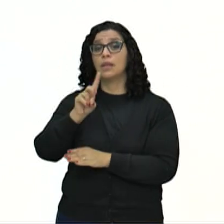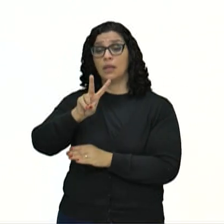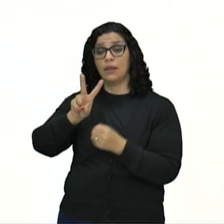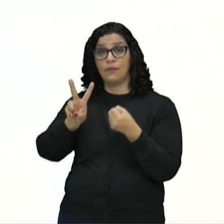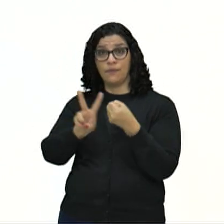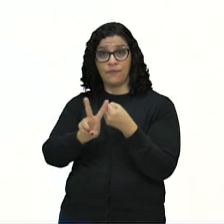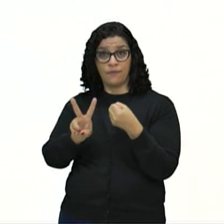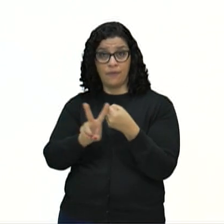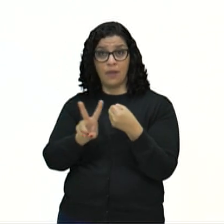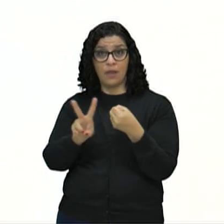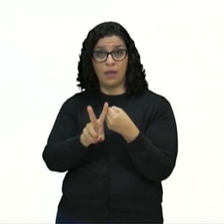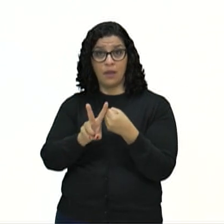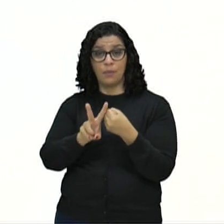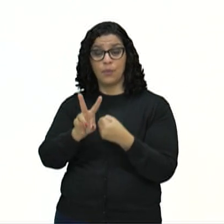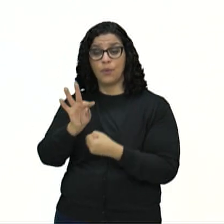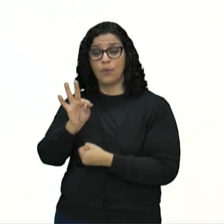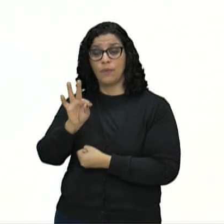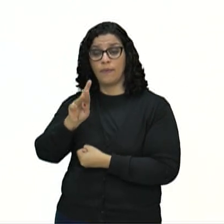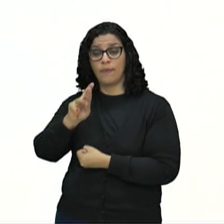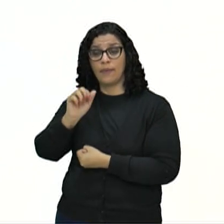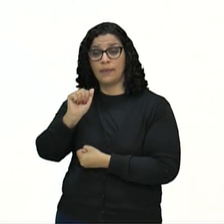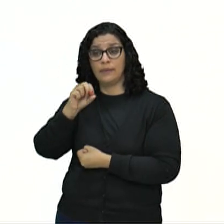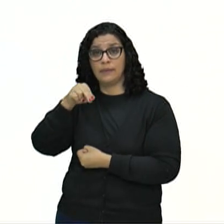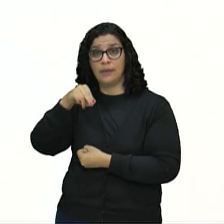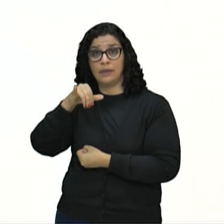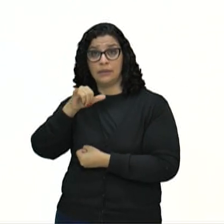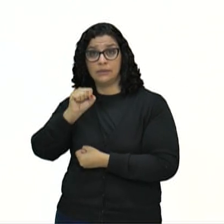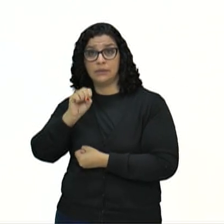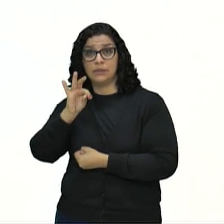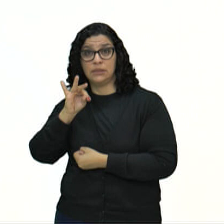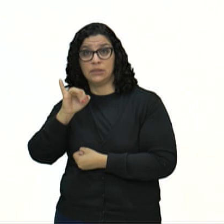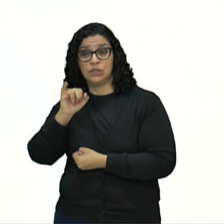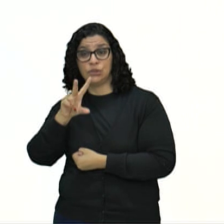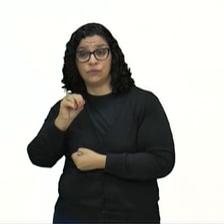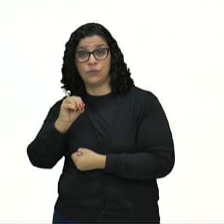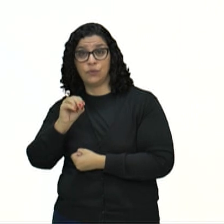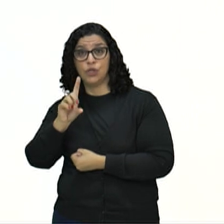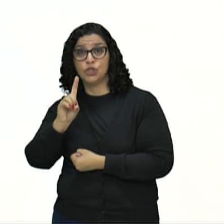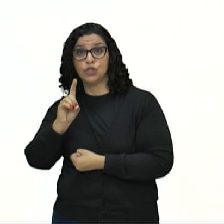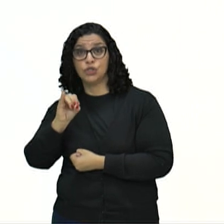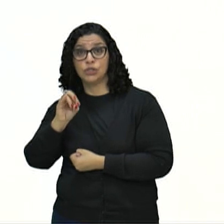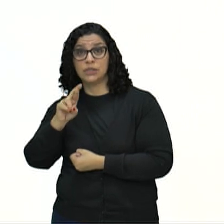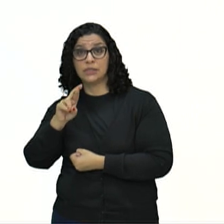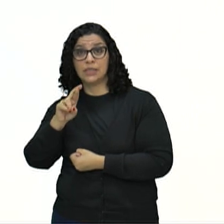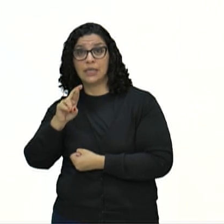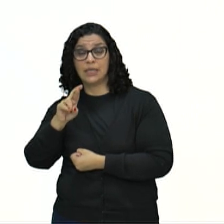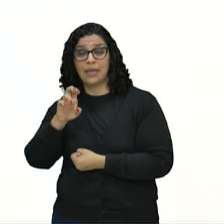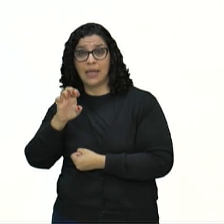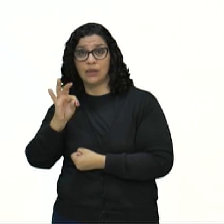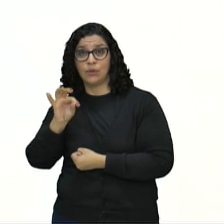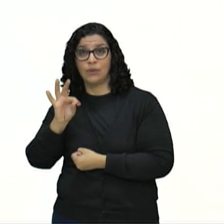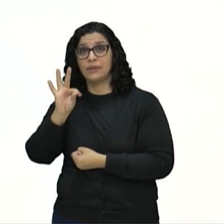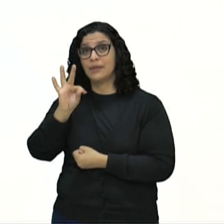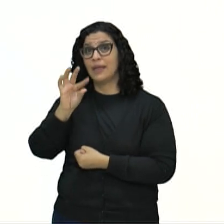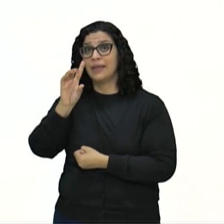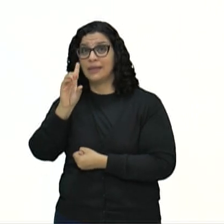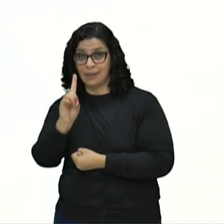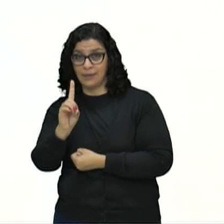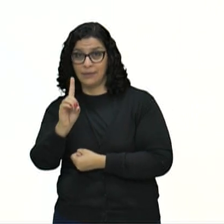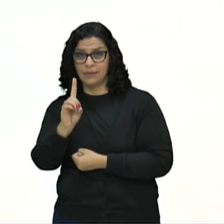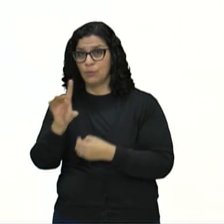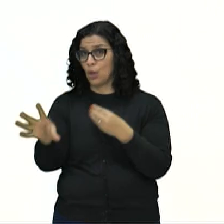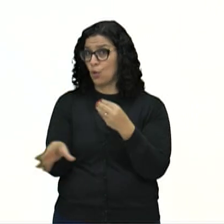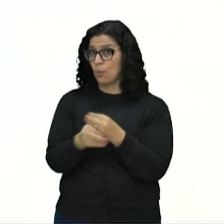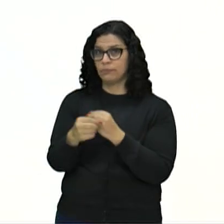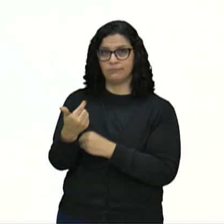verbo transitivo direto. Transitivo direto. Não exige